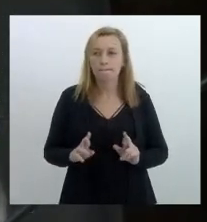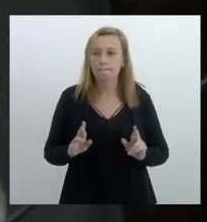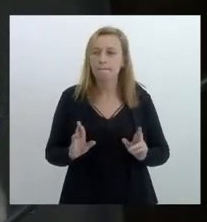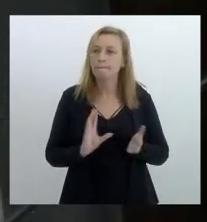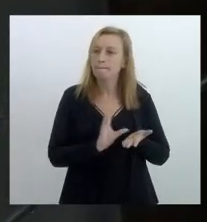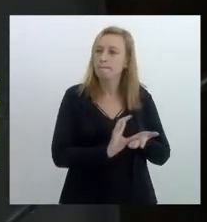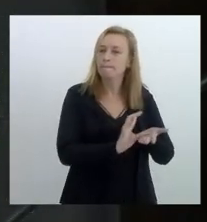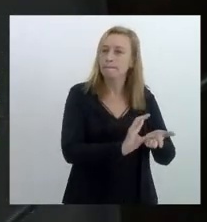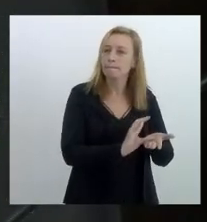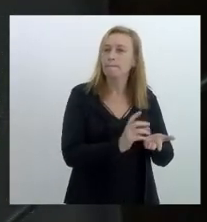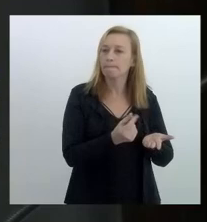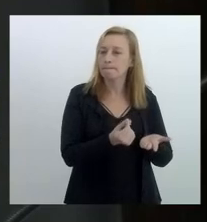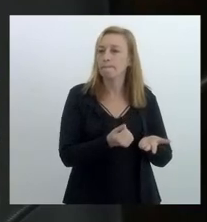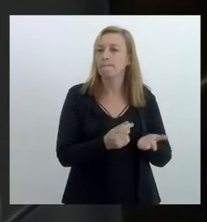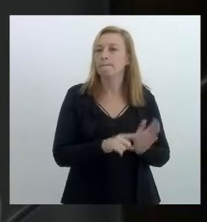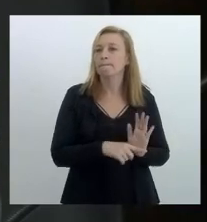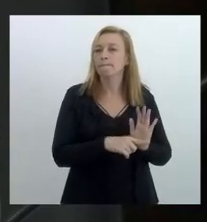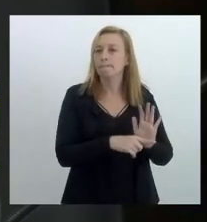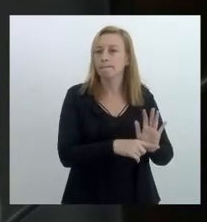né? Queria aproveitar